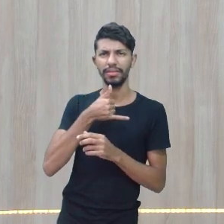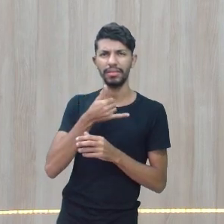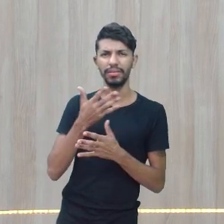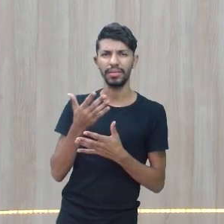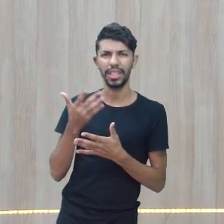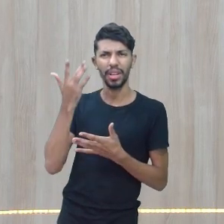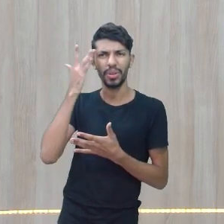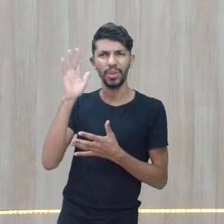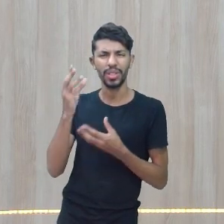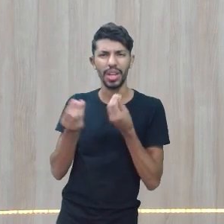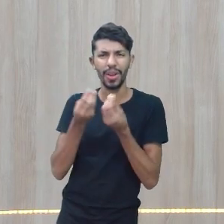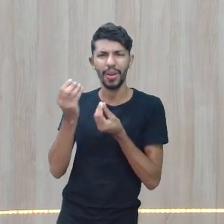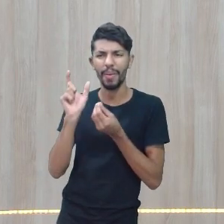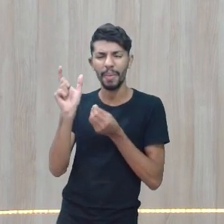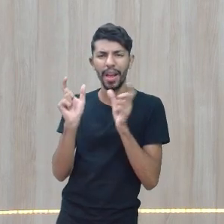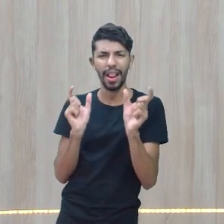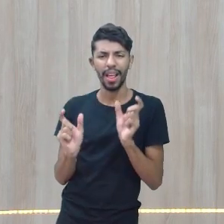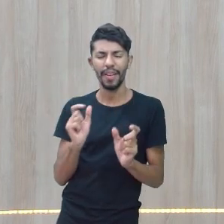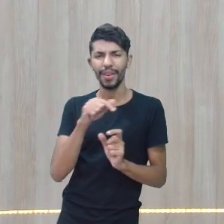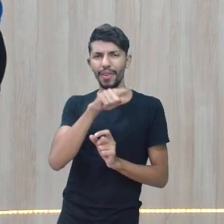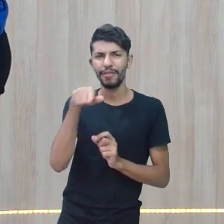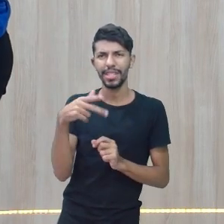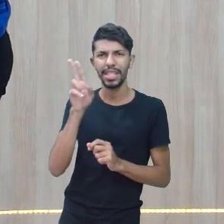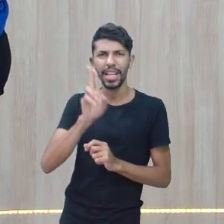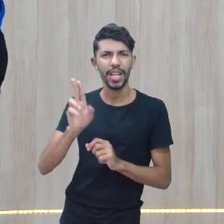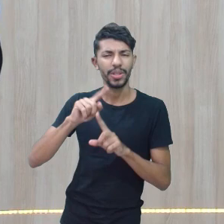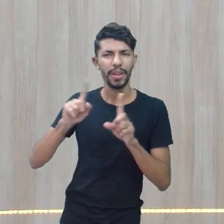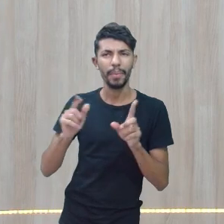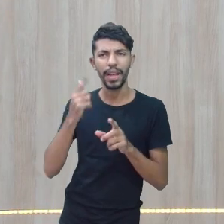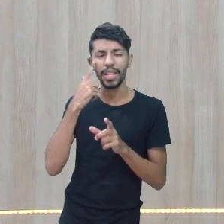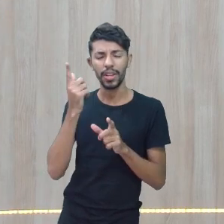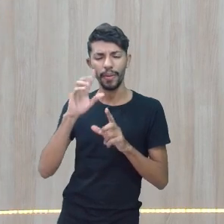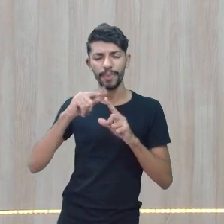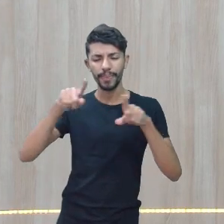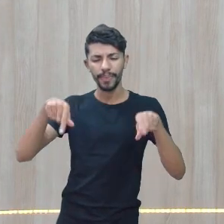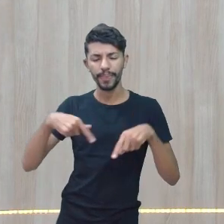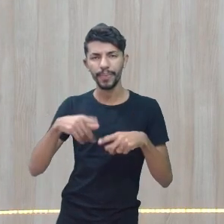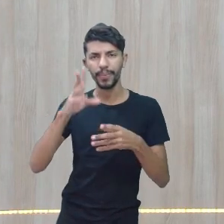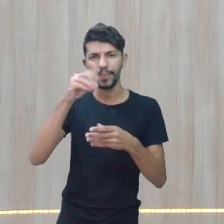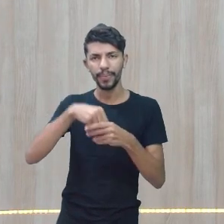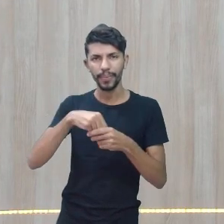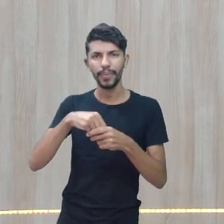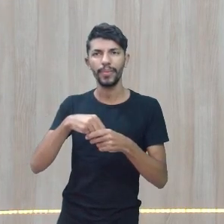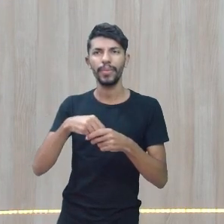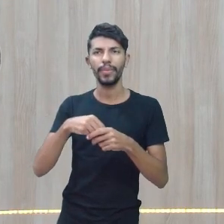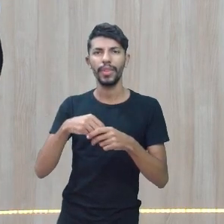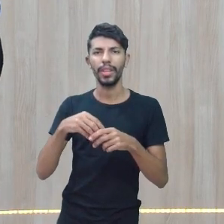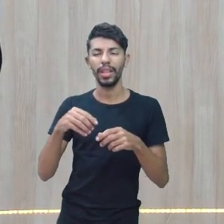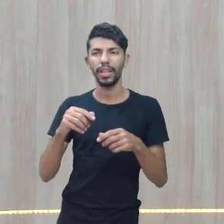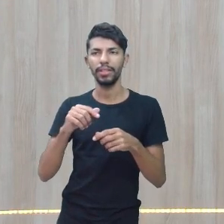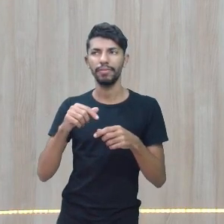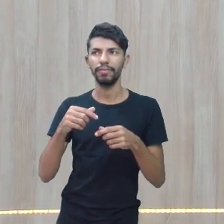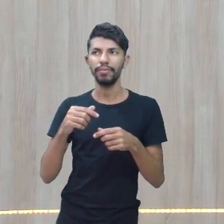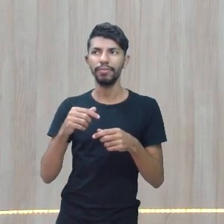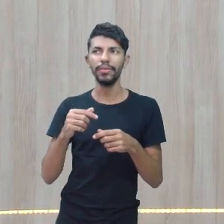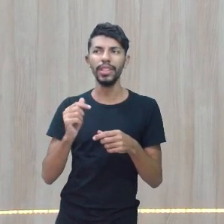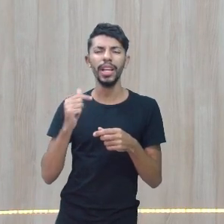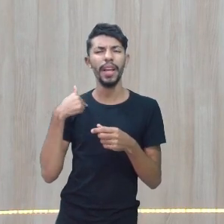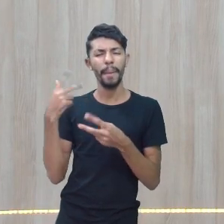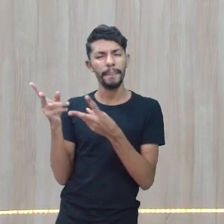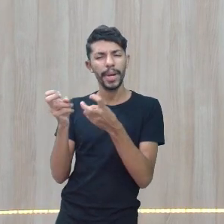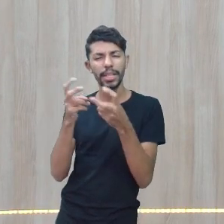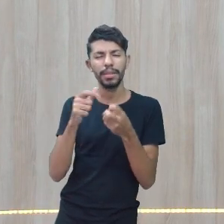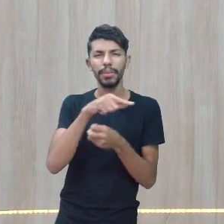vocês falam, mas aí, na sala de aula, não é? No presencial, eu percebo que vocês falam algumas palavras que a